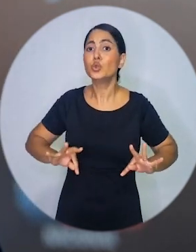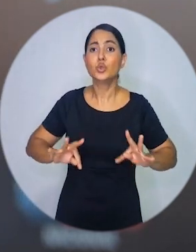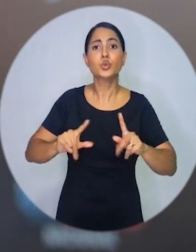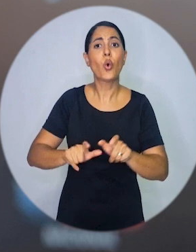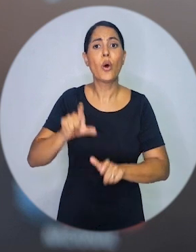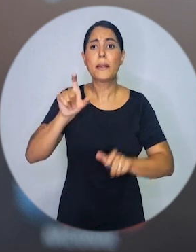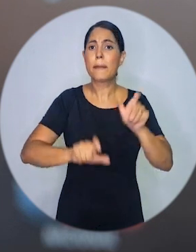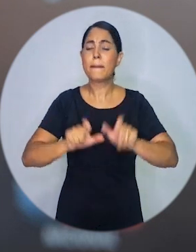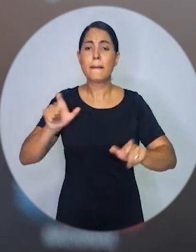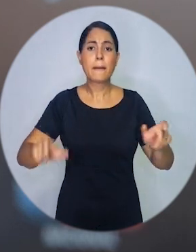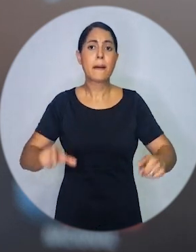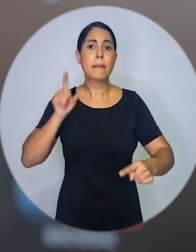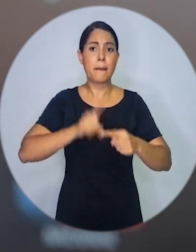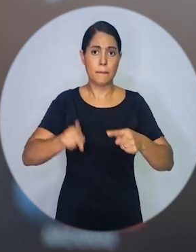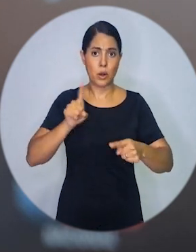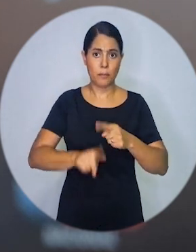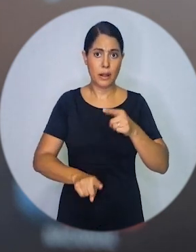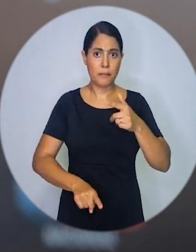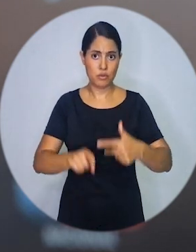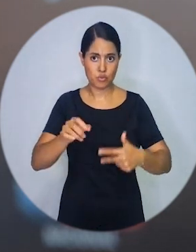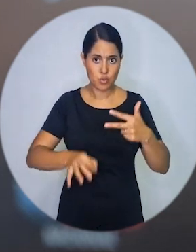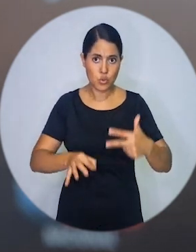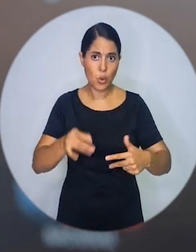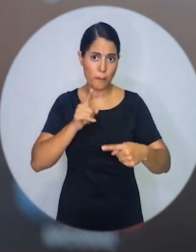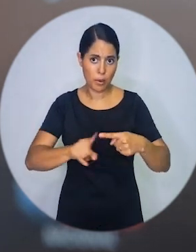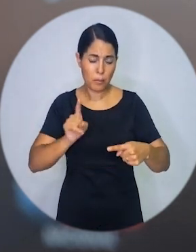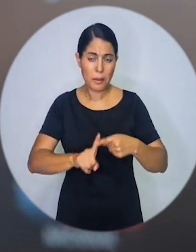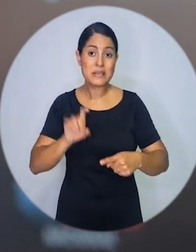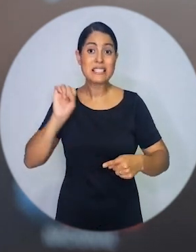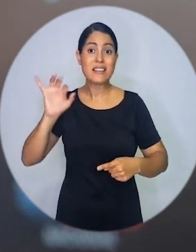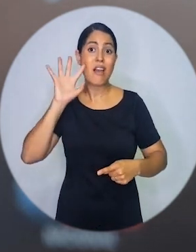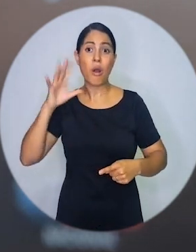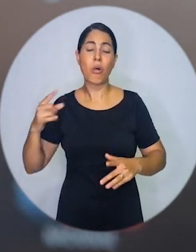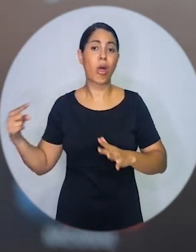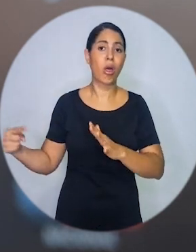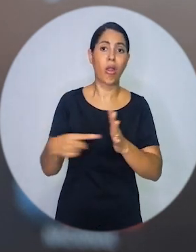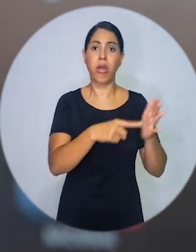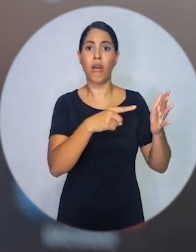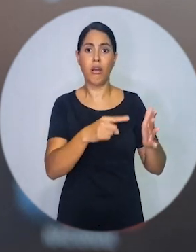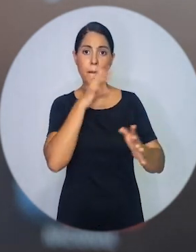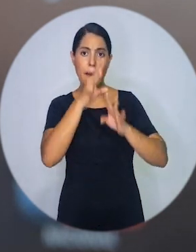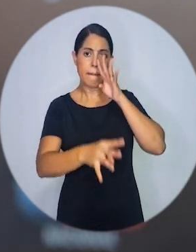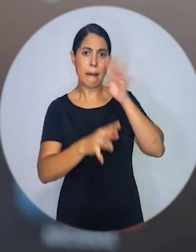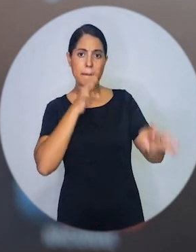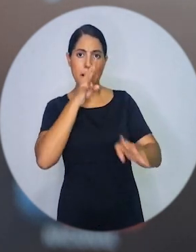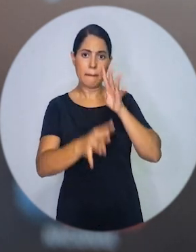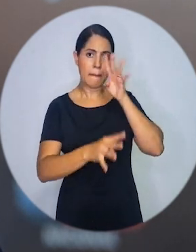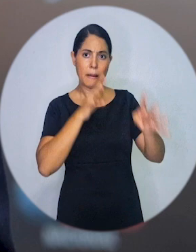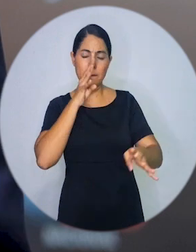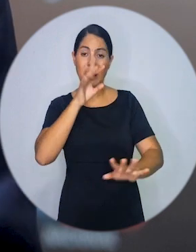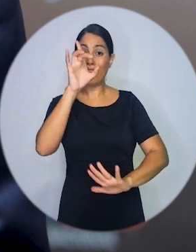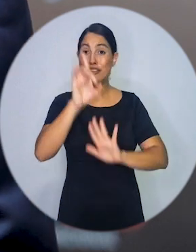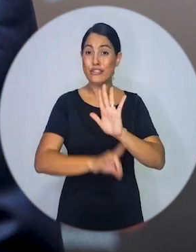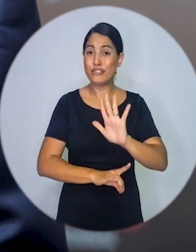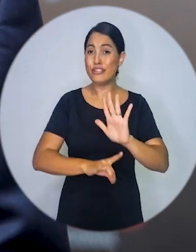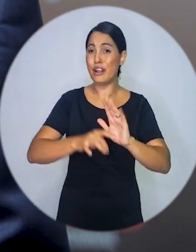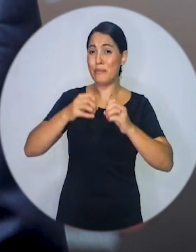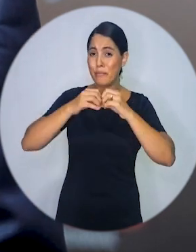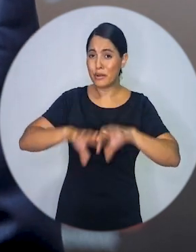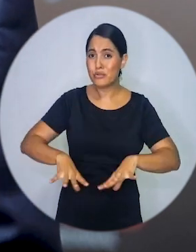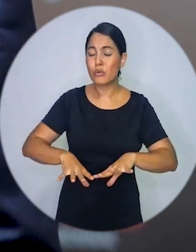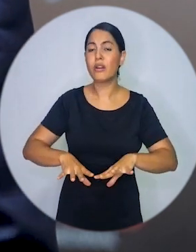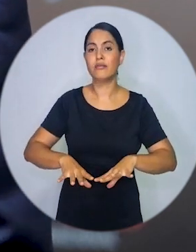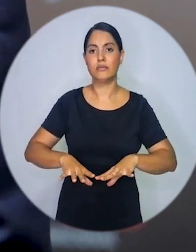defesa dos direitos de todos aqueles que têm algum problema jurídico, estão sendo acusados de alguma coisa, estão tendo algum dos